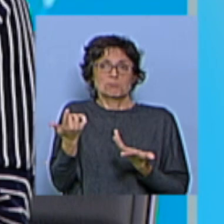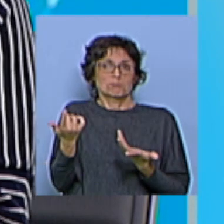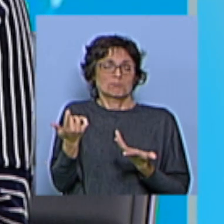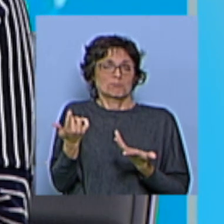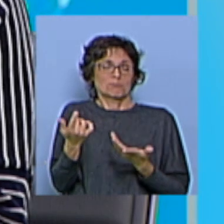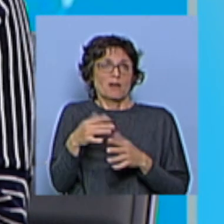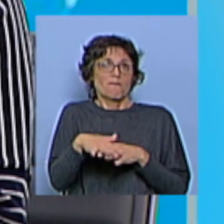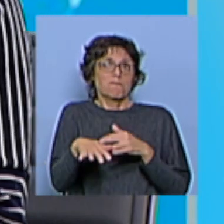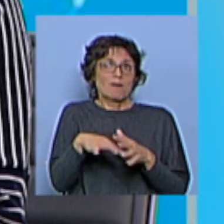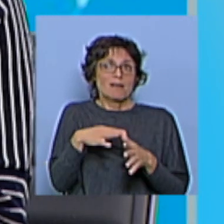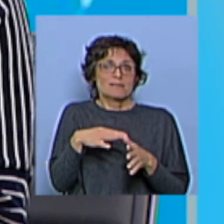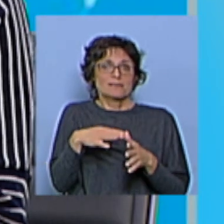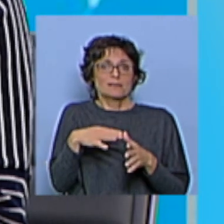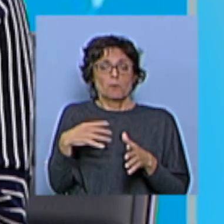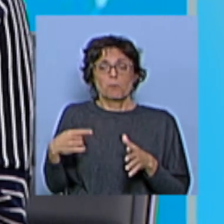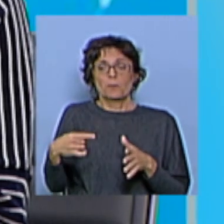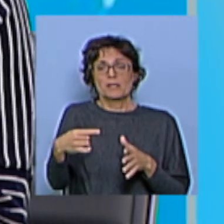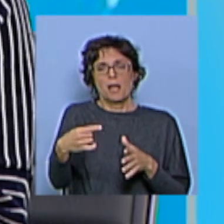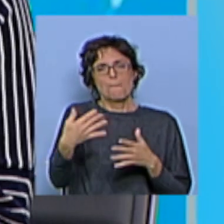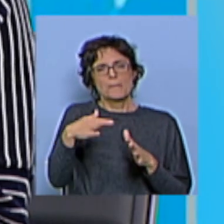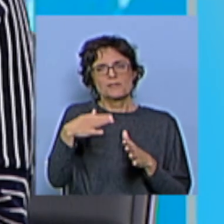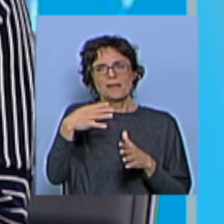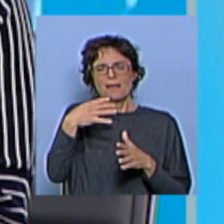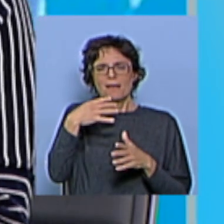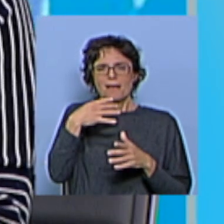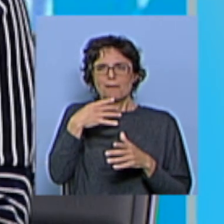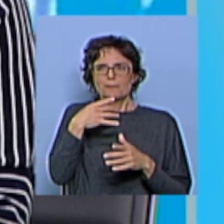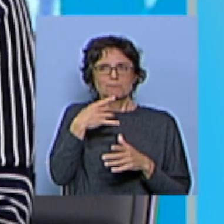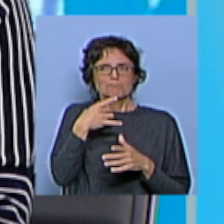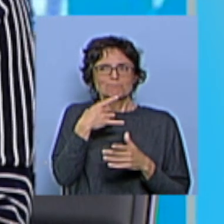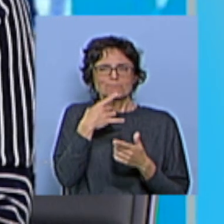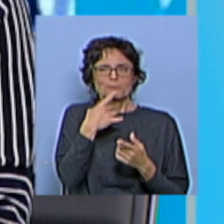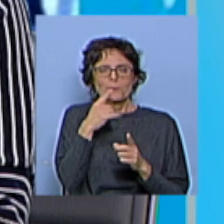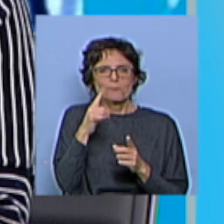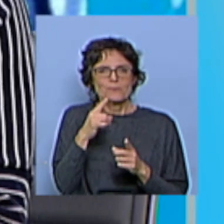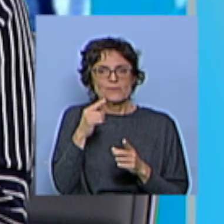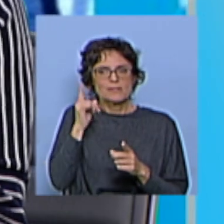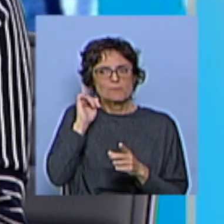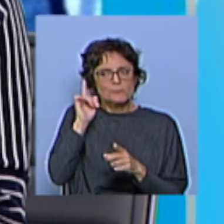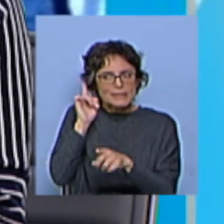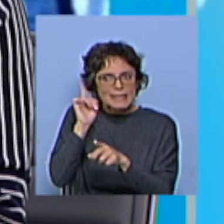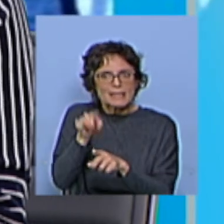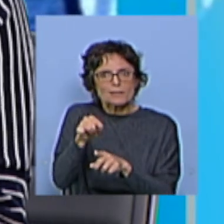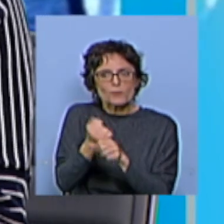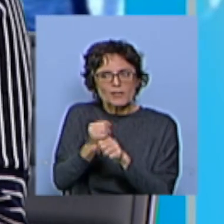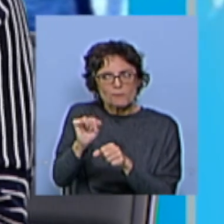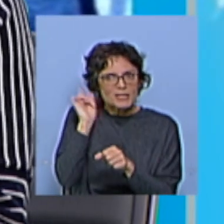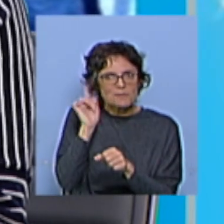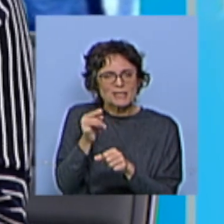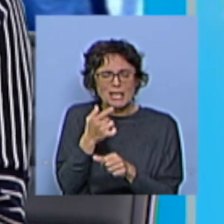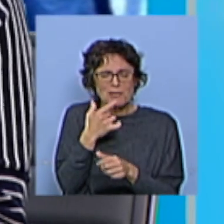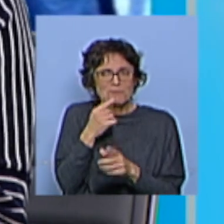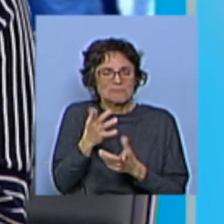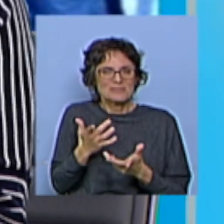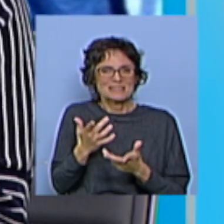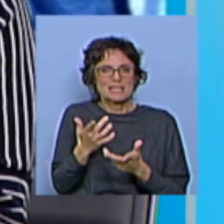não tem a noção tão concreta. Mas tem, de alguma maneira tem, sim. Acredito que todos eles têm, de alguma maneira, consciência